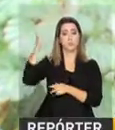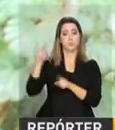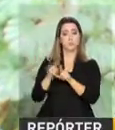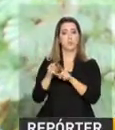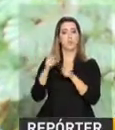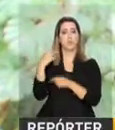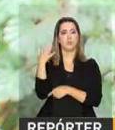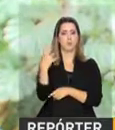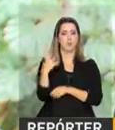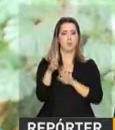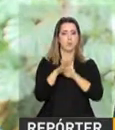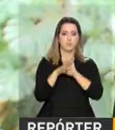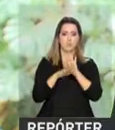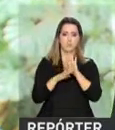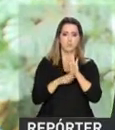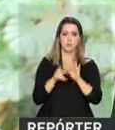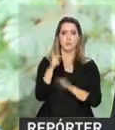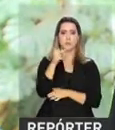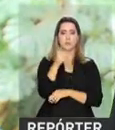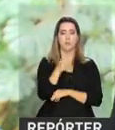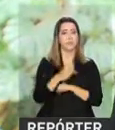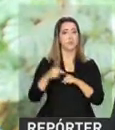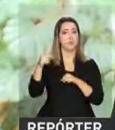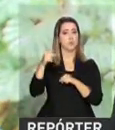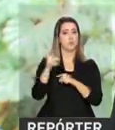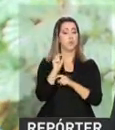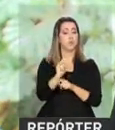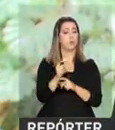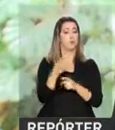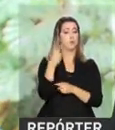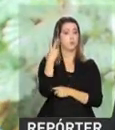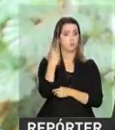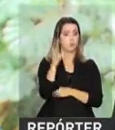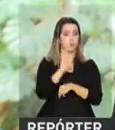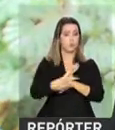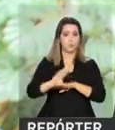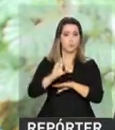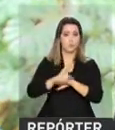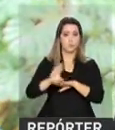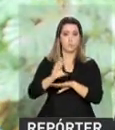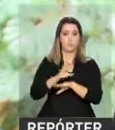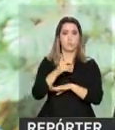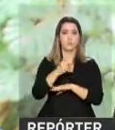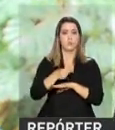mínimo 4 programas de pós-graduação e pelo menos 2 cursos